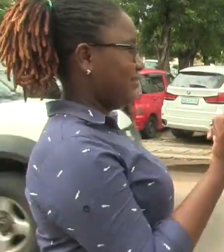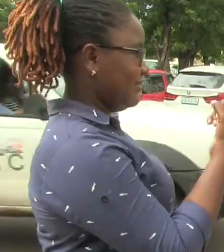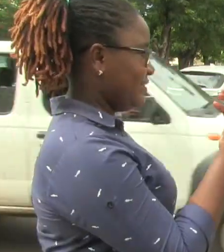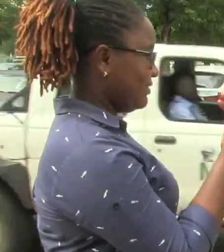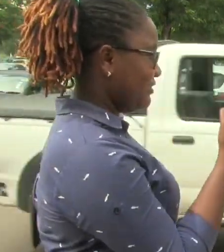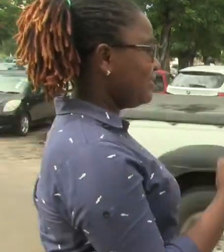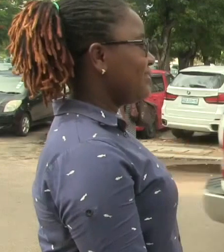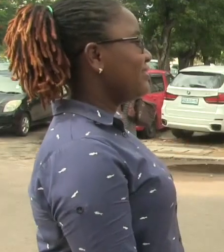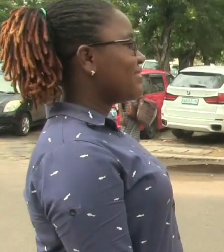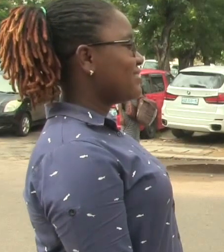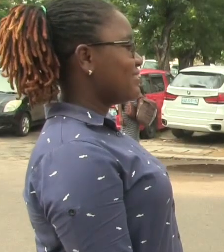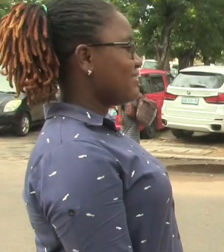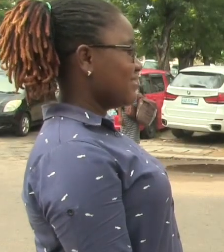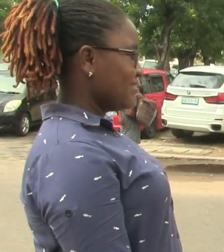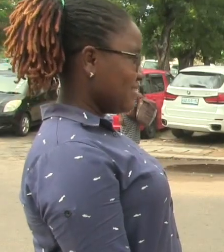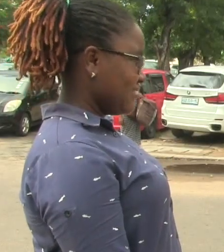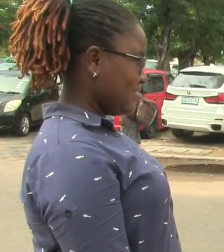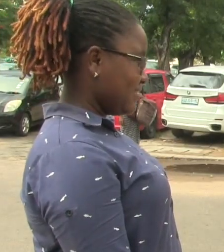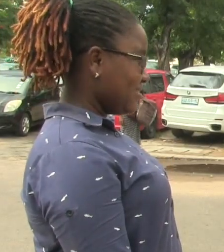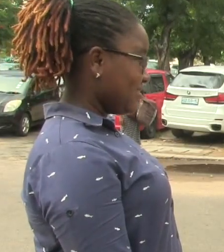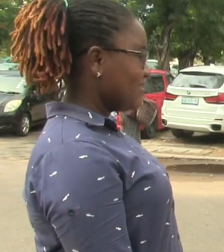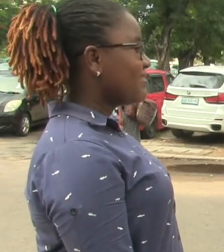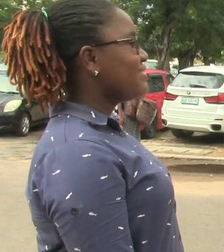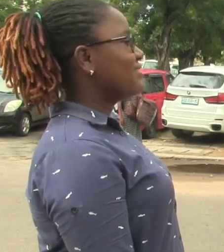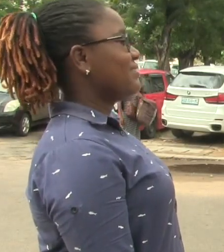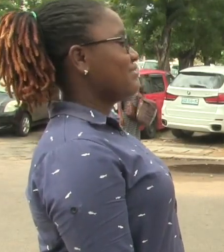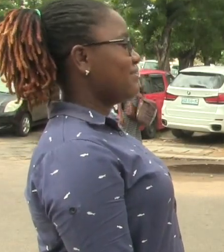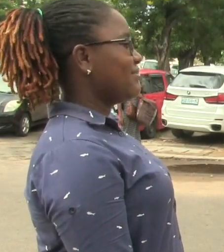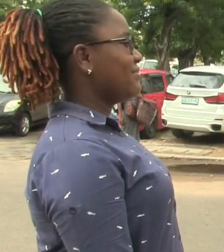Pode dizer sozinho? Bom dia!